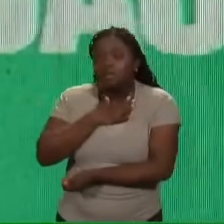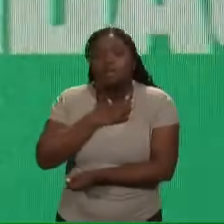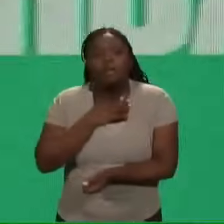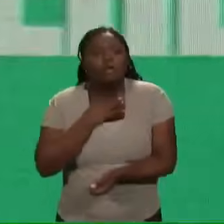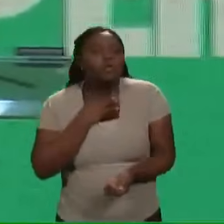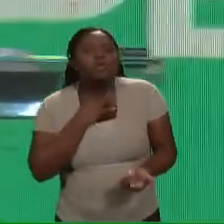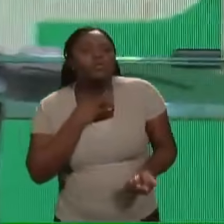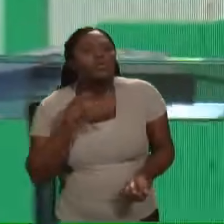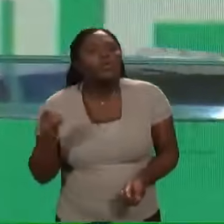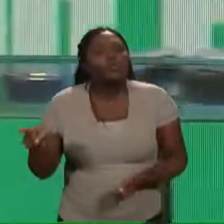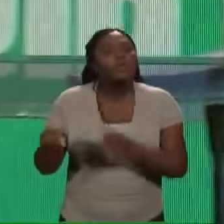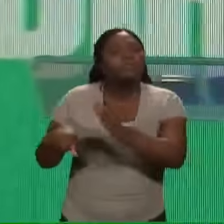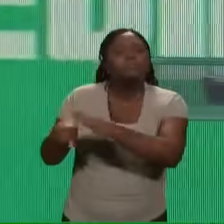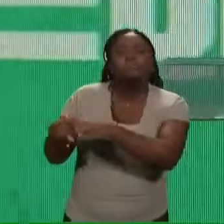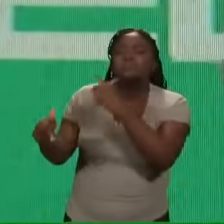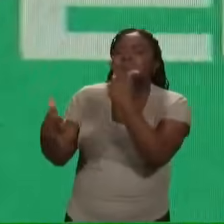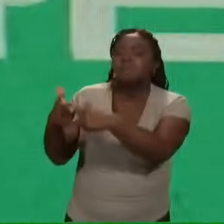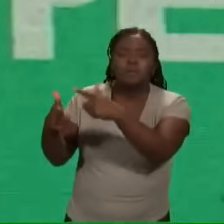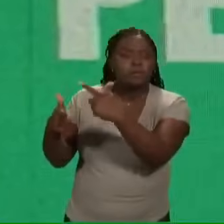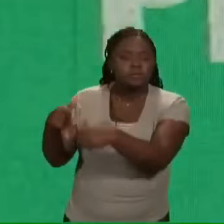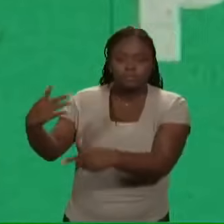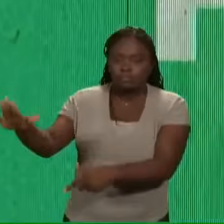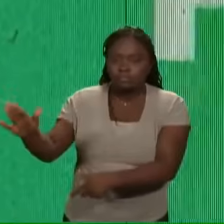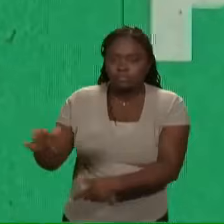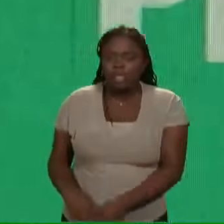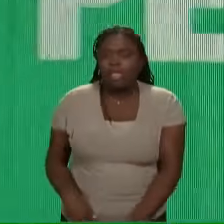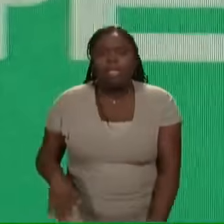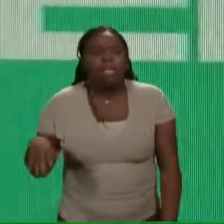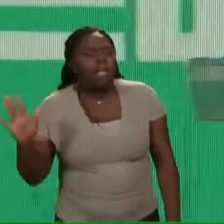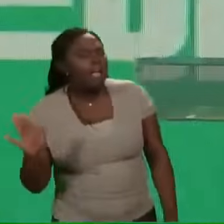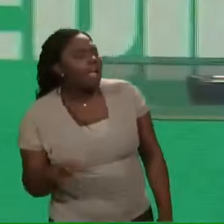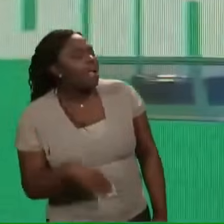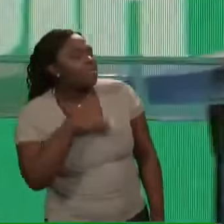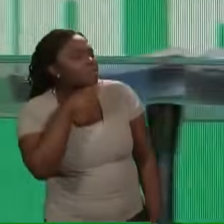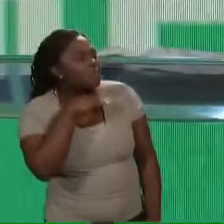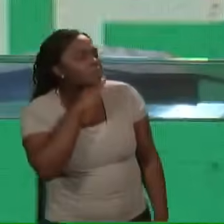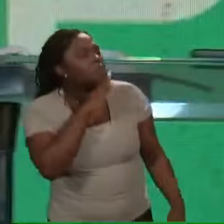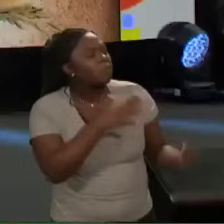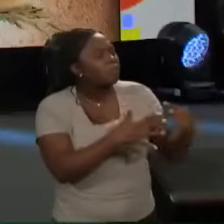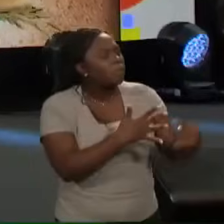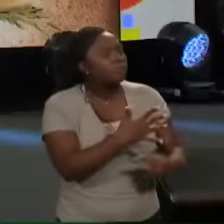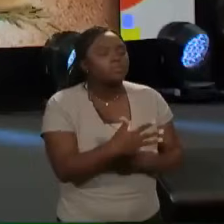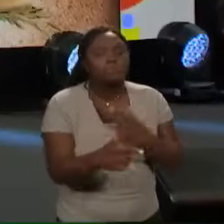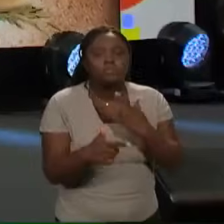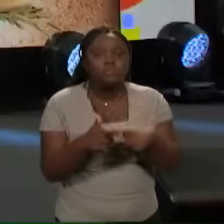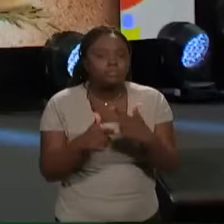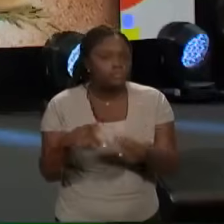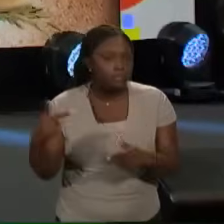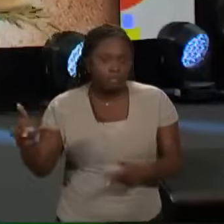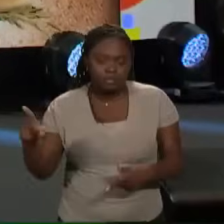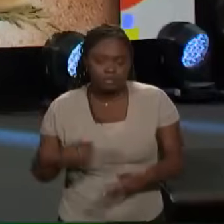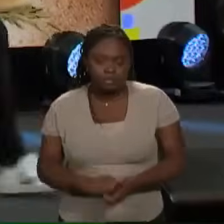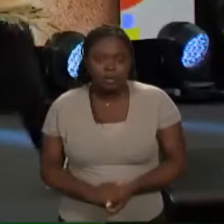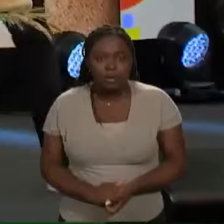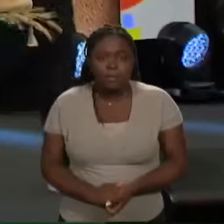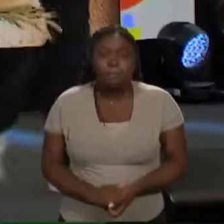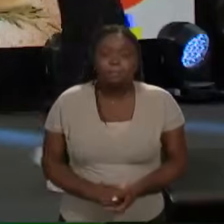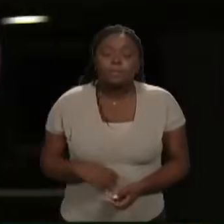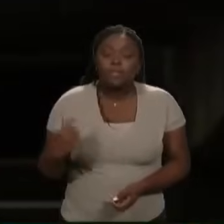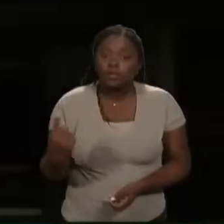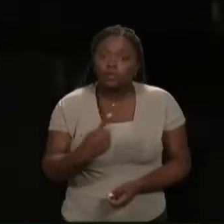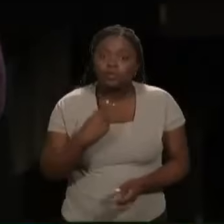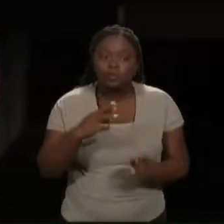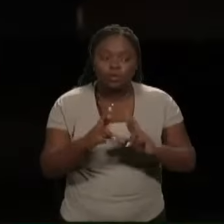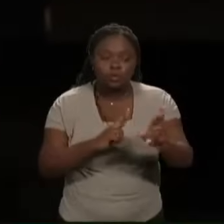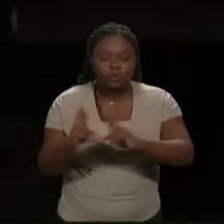vai fazer é problema do outro. Ah, seu demônio, vagabundo, o problema é dele. Gente, que todos os nossos relacionamentos